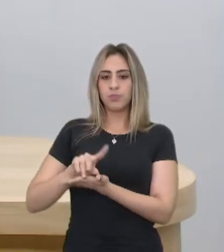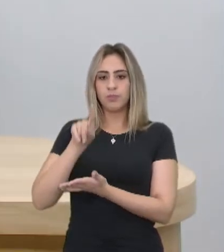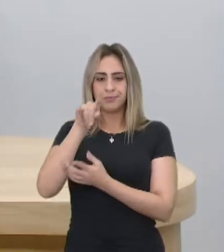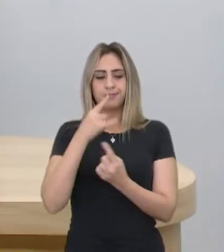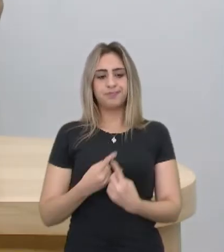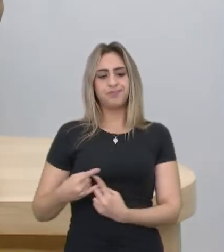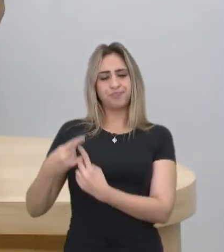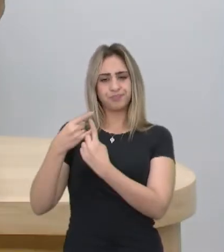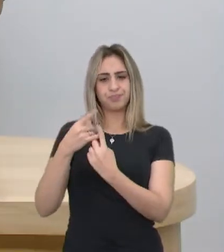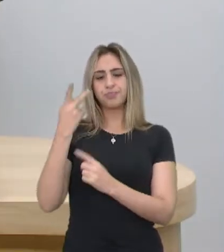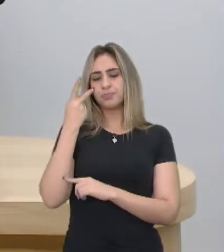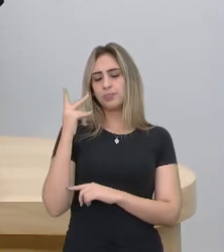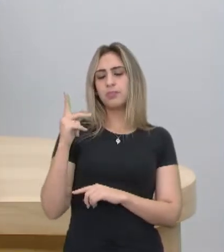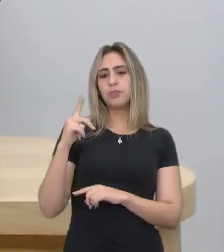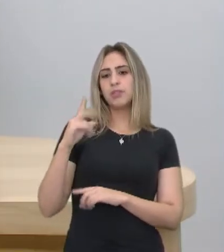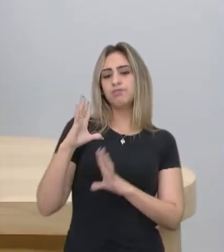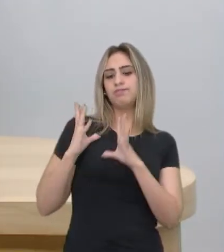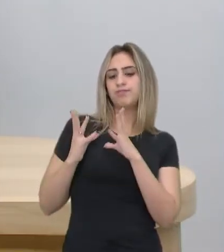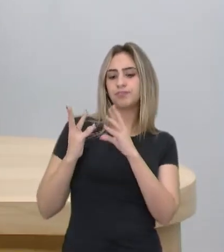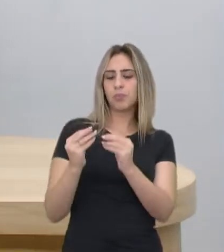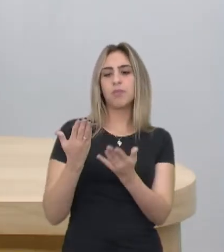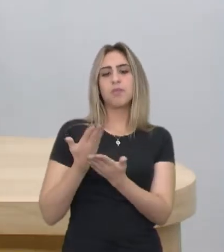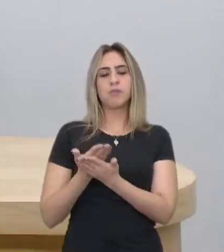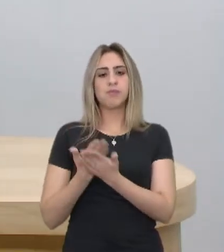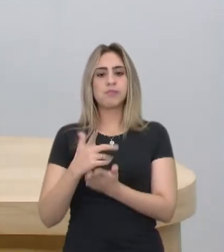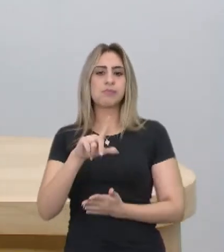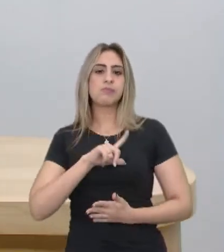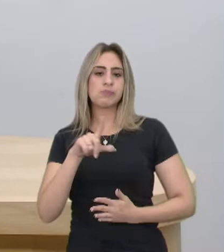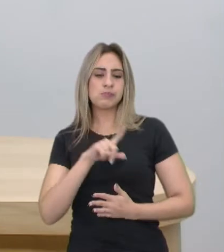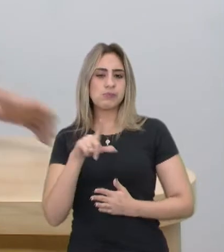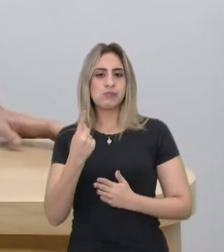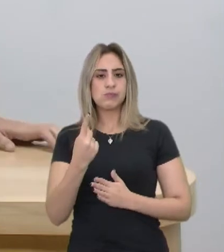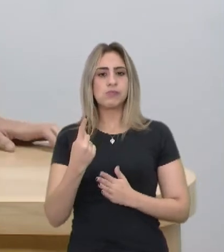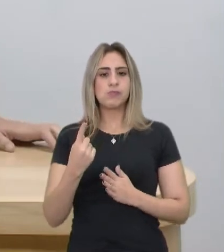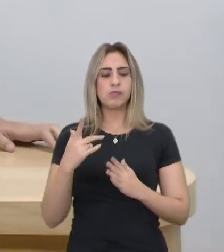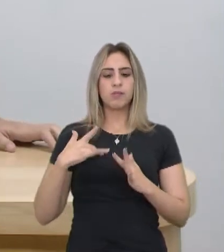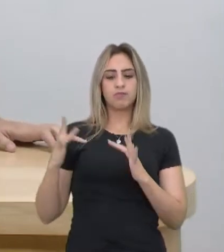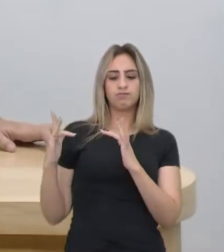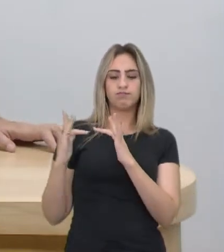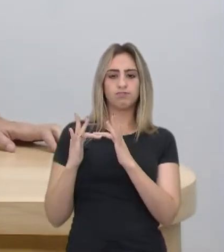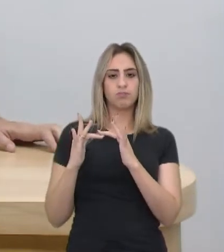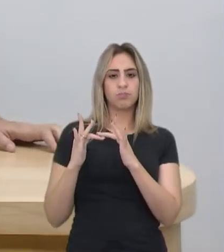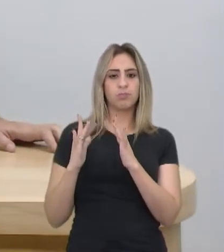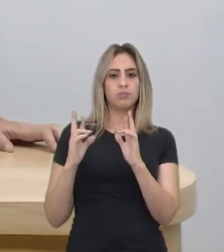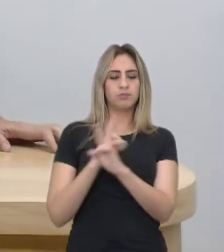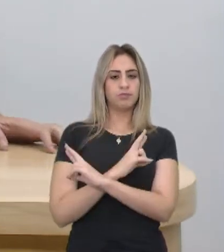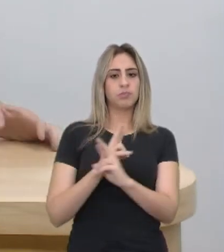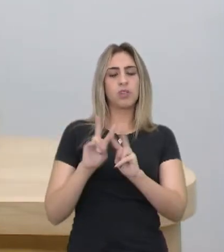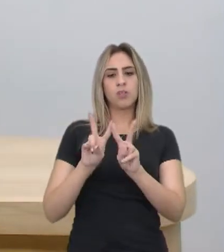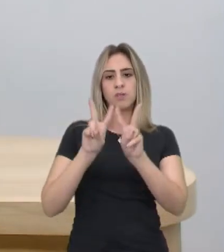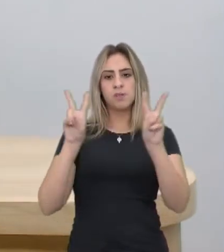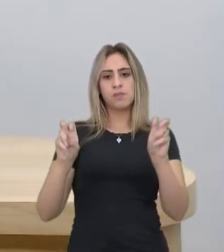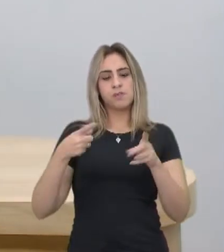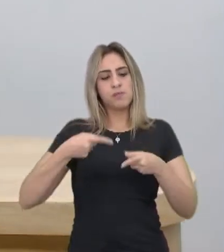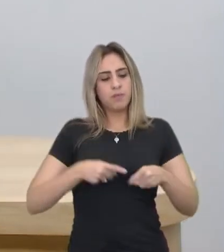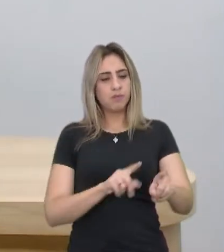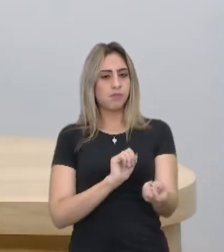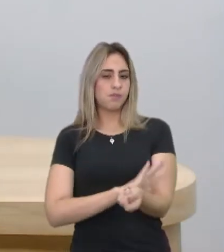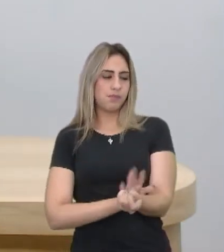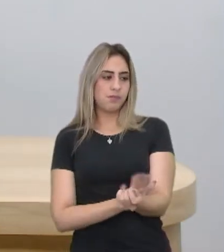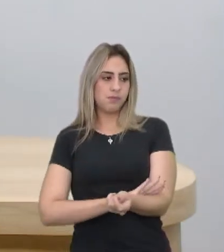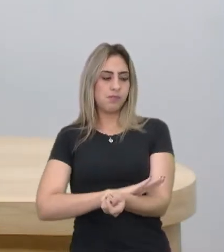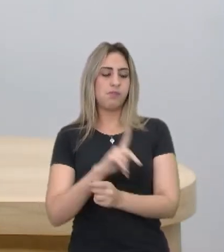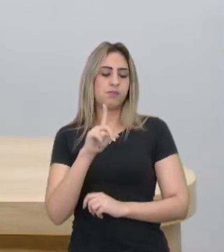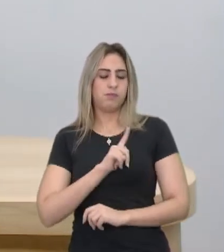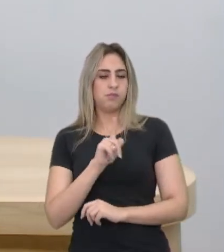canal, para que todas as aulas que têm algum tipo de relação com a questão antirracista, então